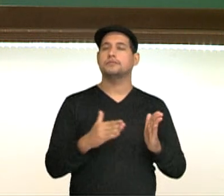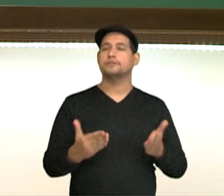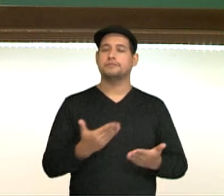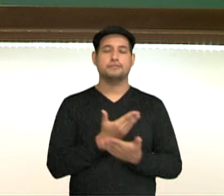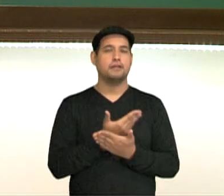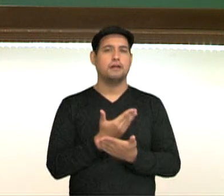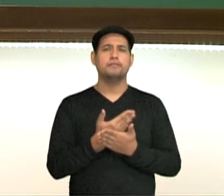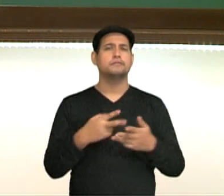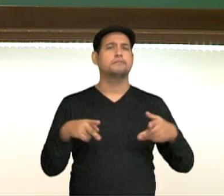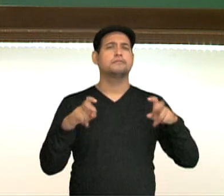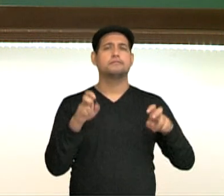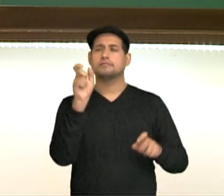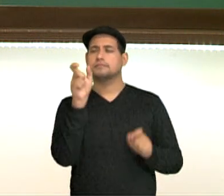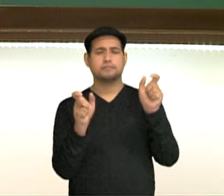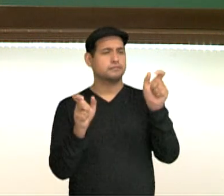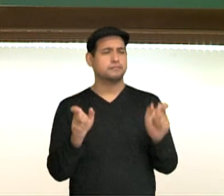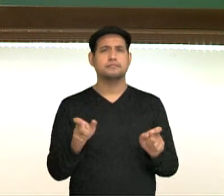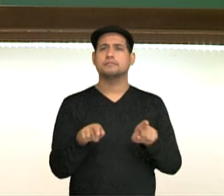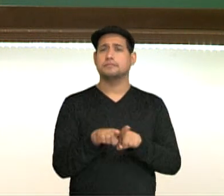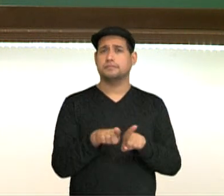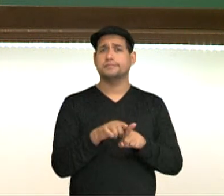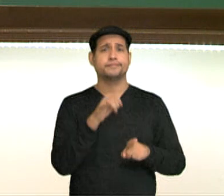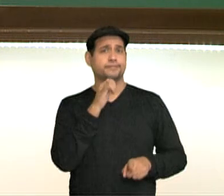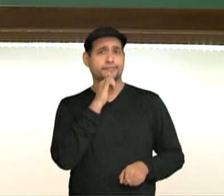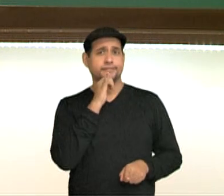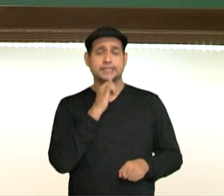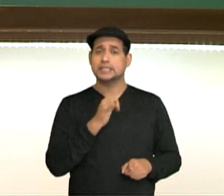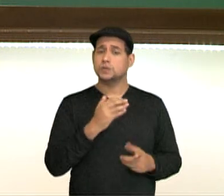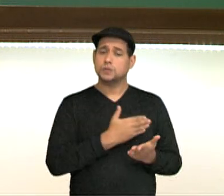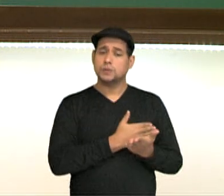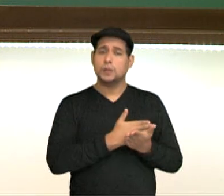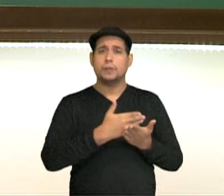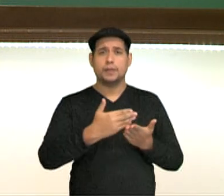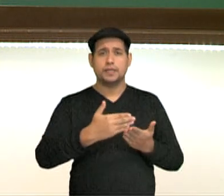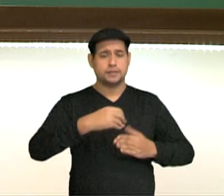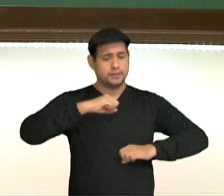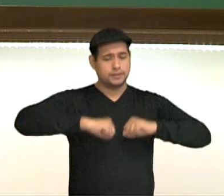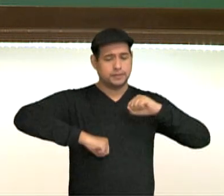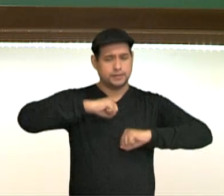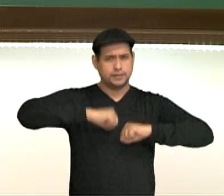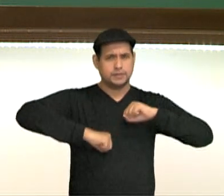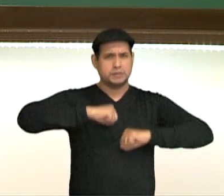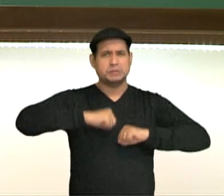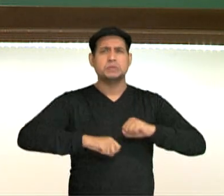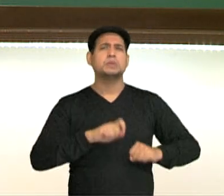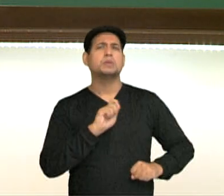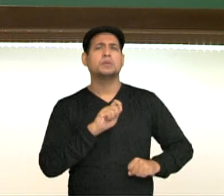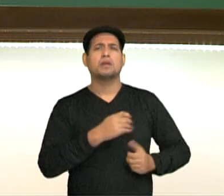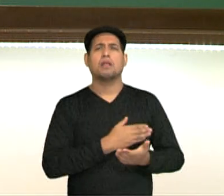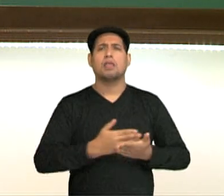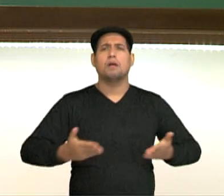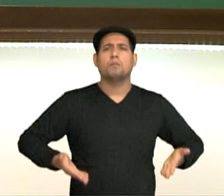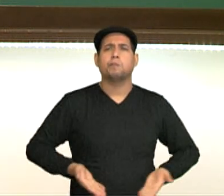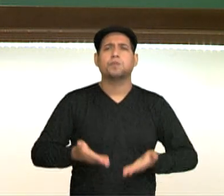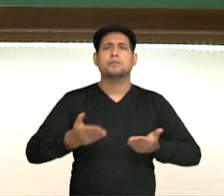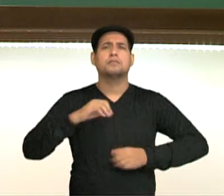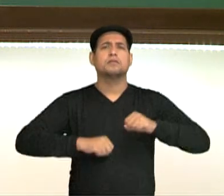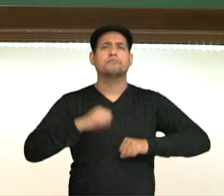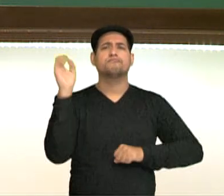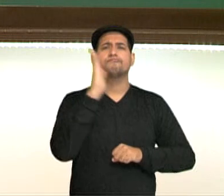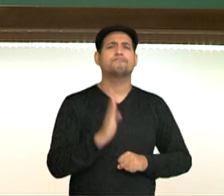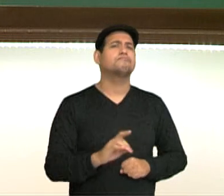aula. Então, sobre essas características, tanto do início da industrialização, o que impulsionou a indústria no